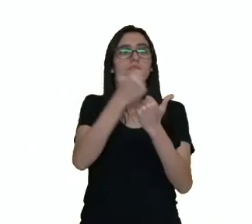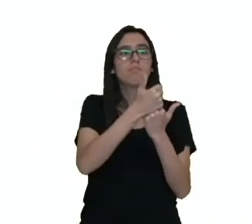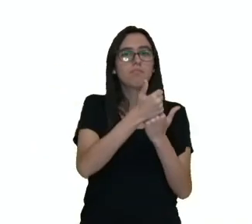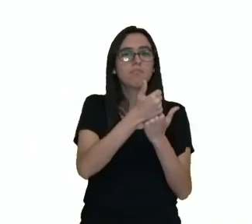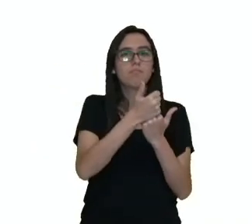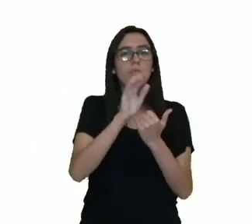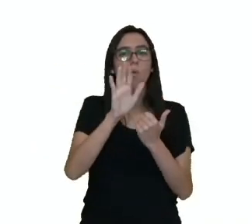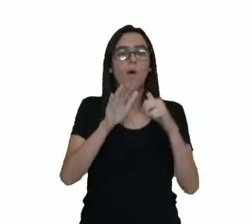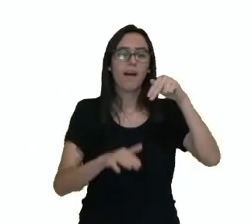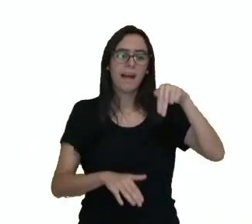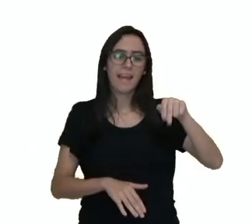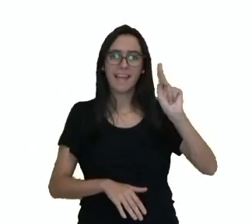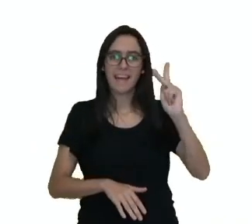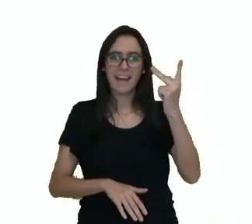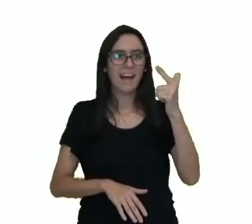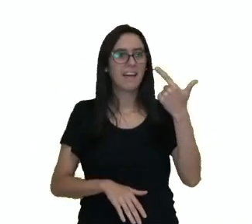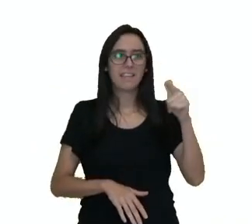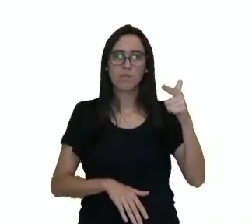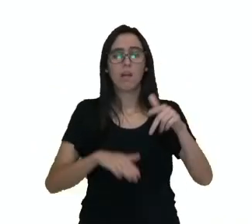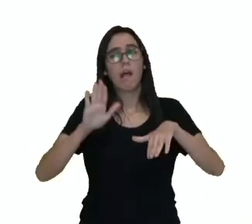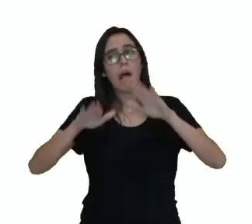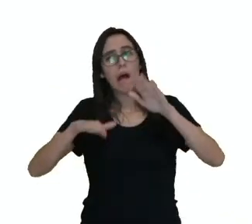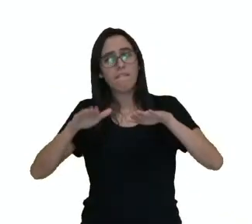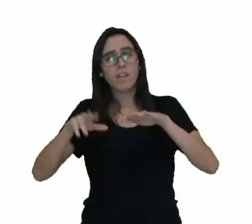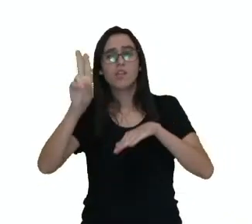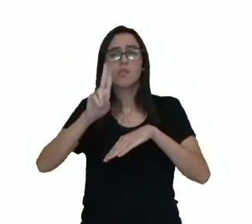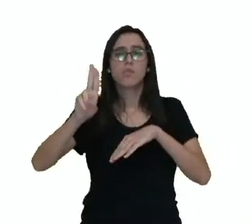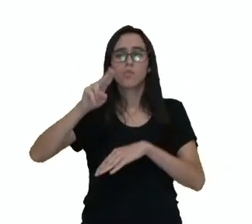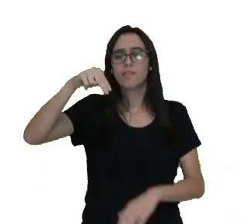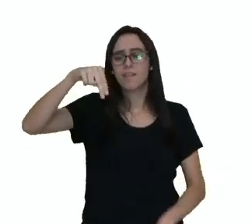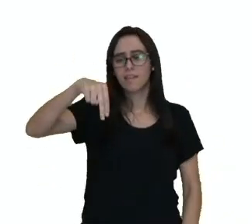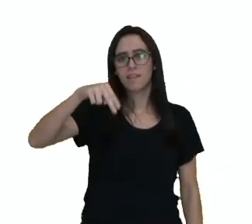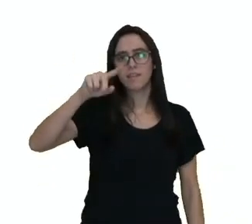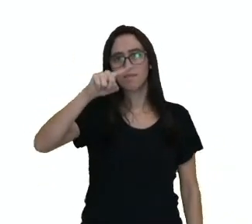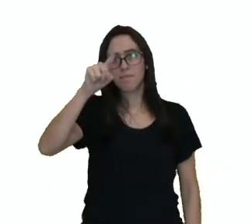professor? NH às vezes é substituído, tá?